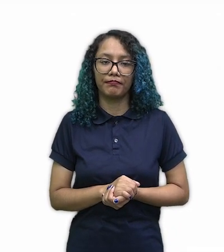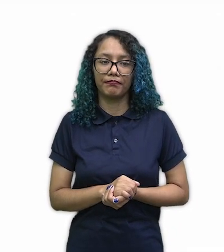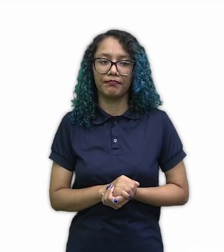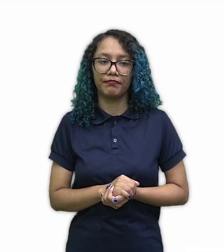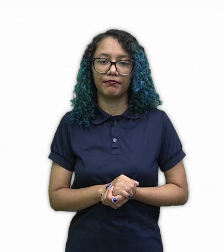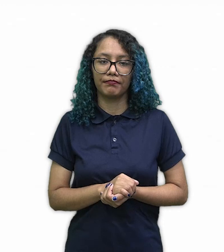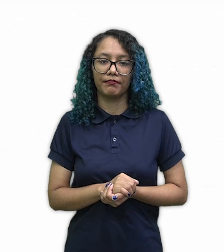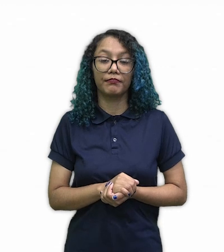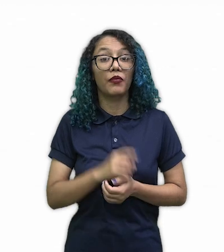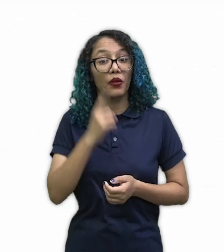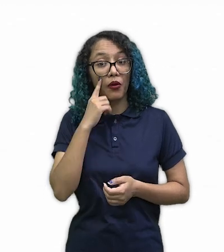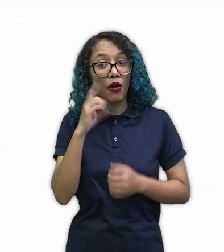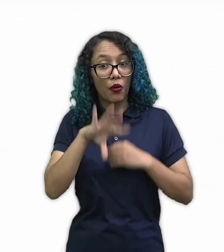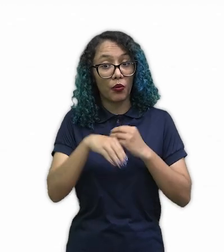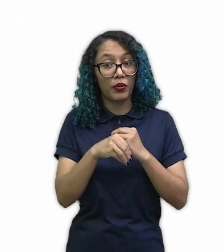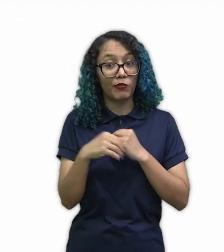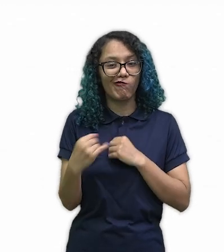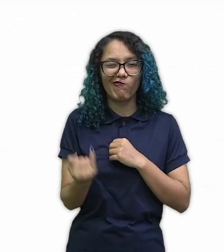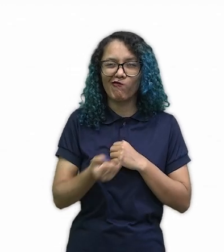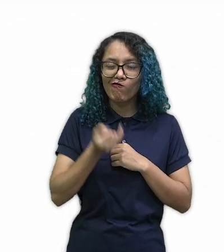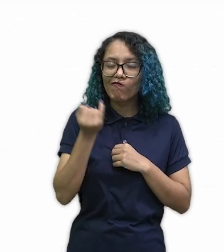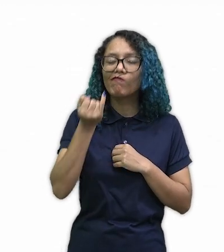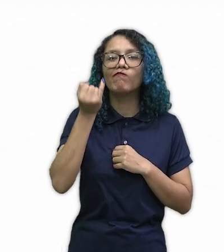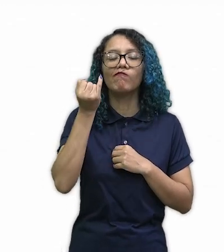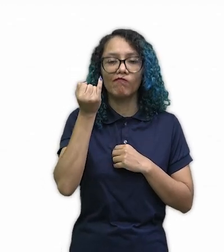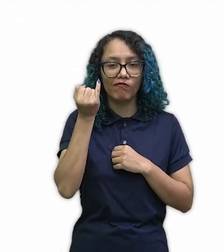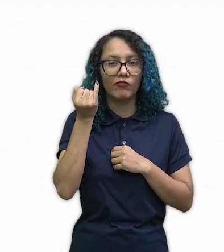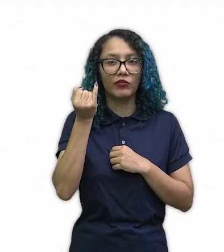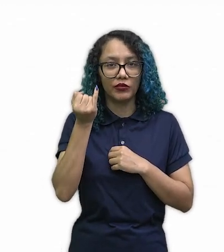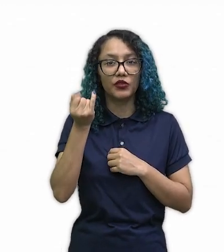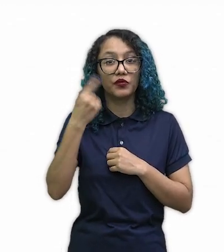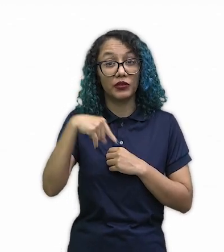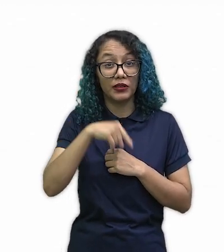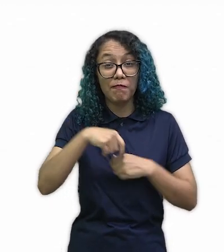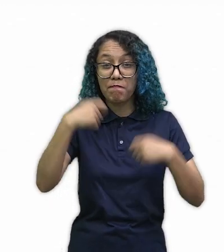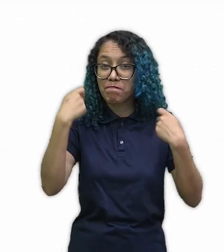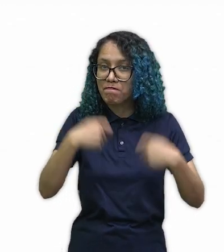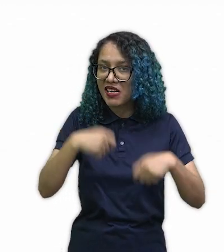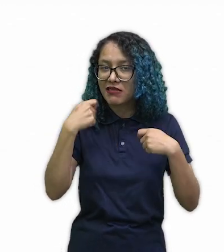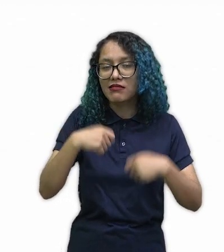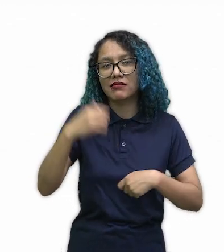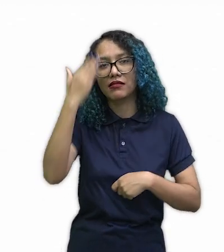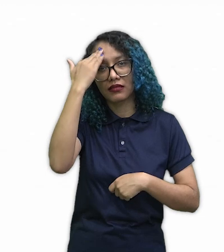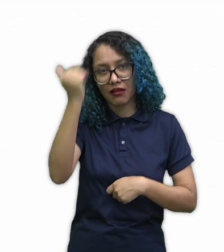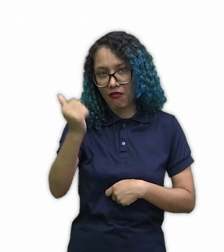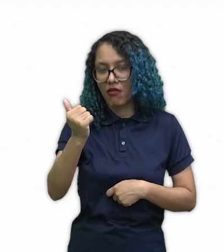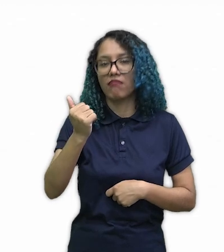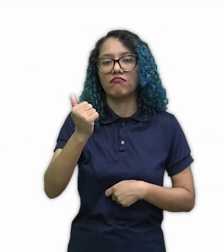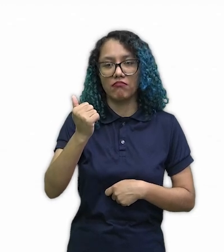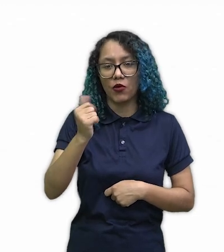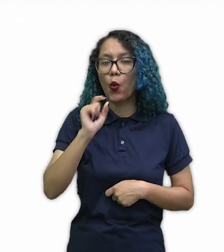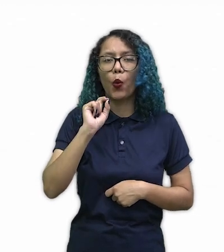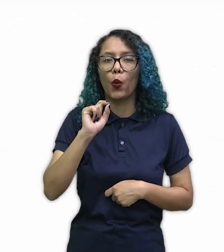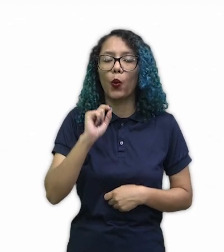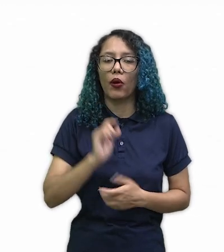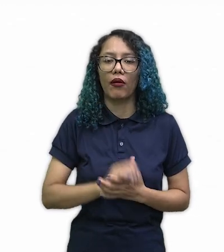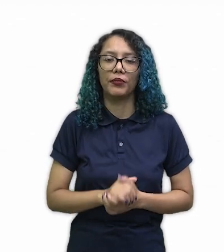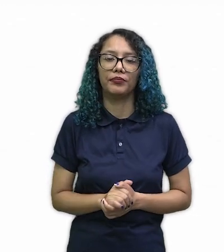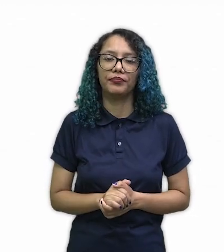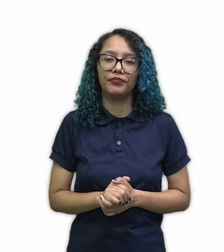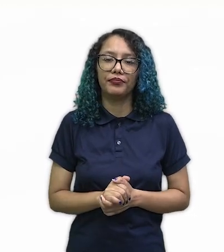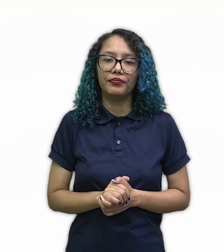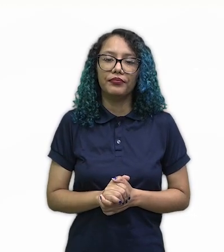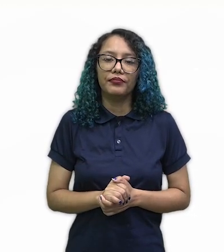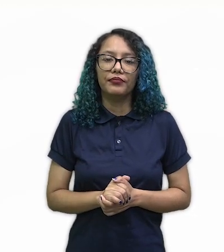Aqui vai uma observação muito importante que você não pode esquecer, pessoal. Taxa